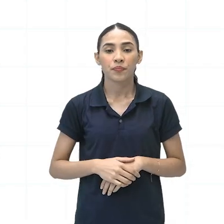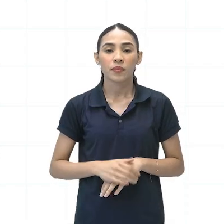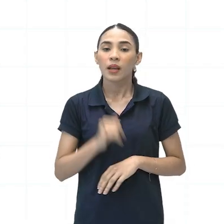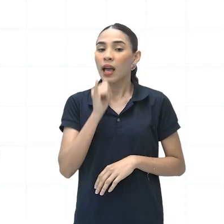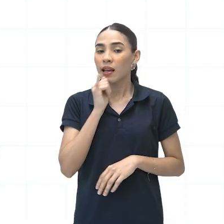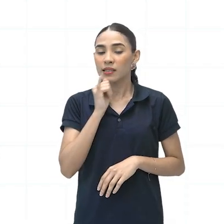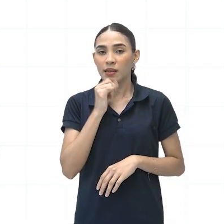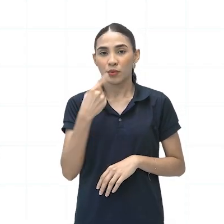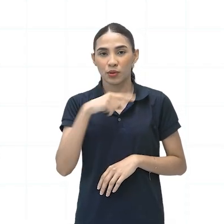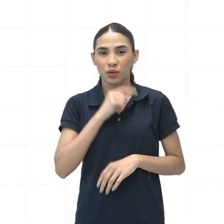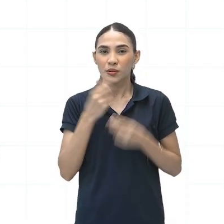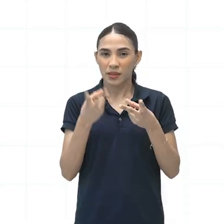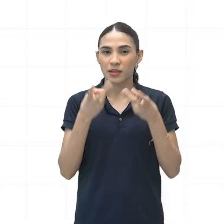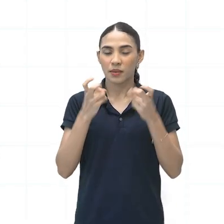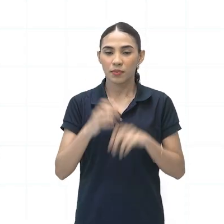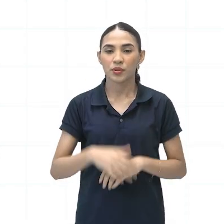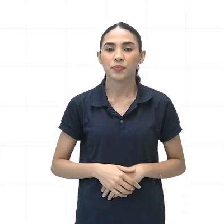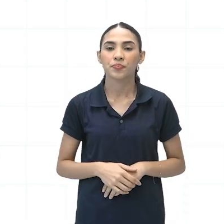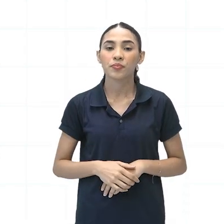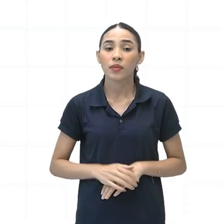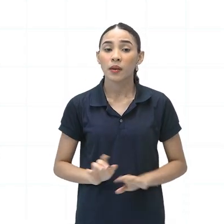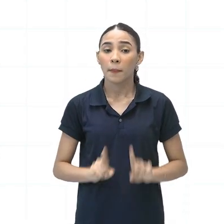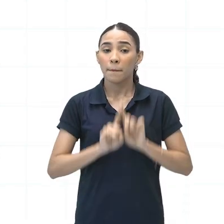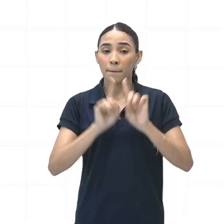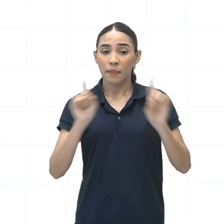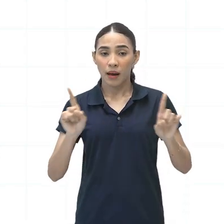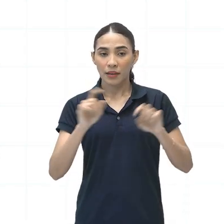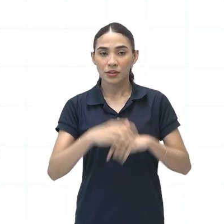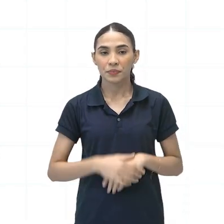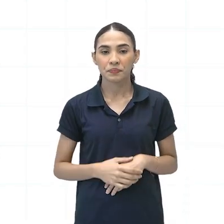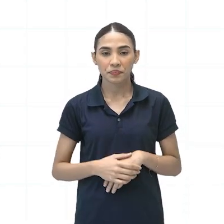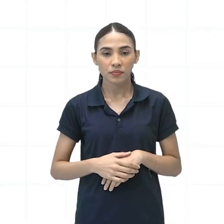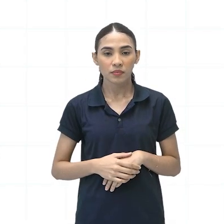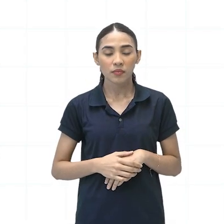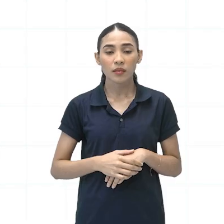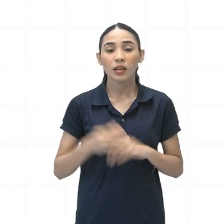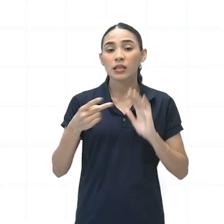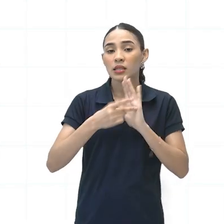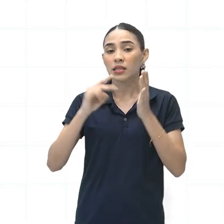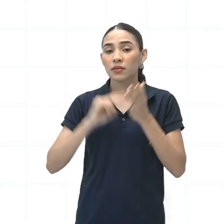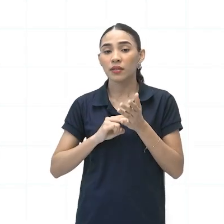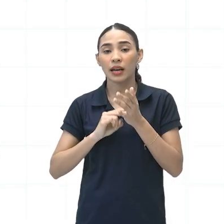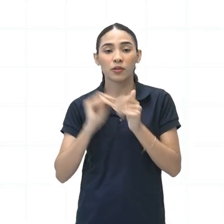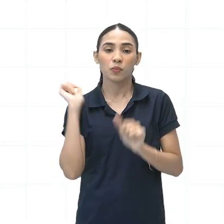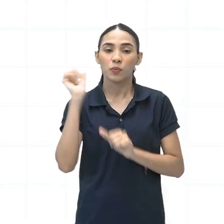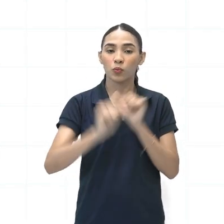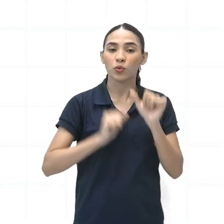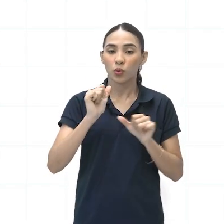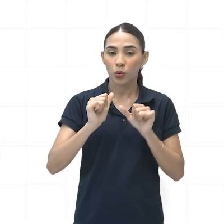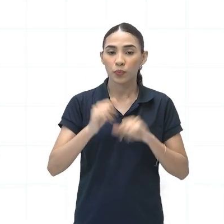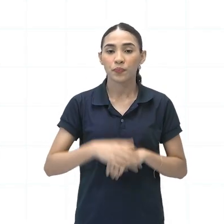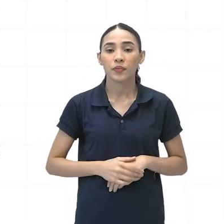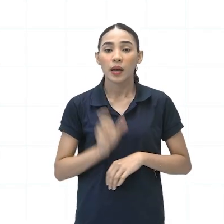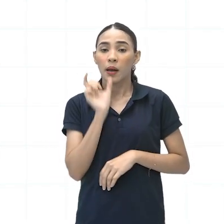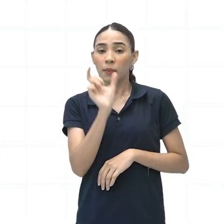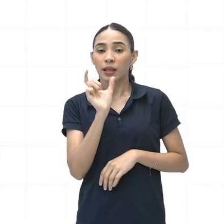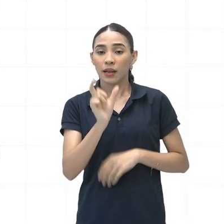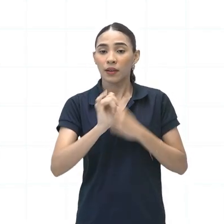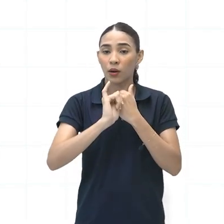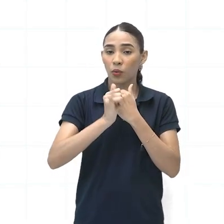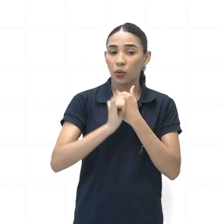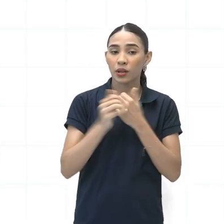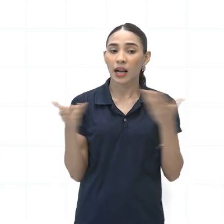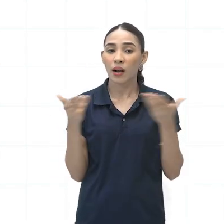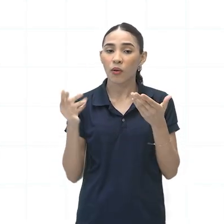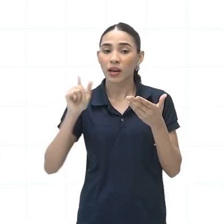o exemplo que acabamos de observar, né? No entanto, esse significado modificou-se e a palavra crônica